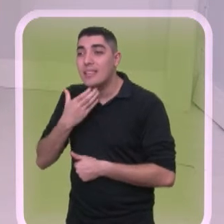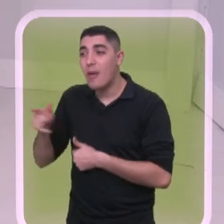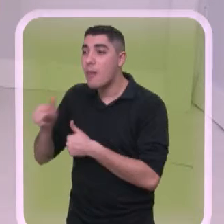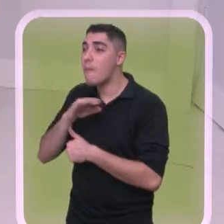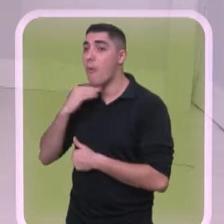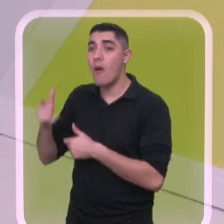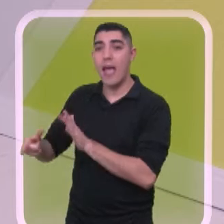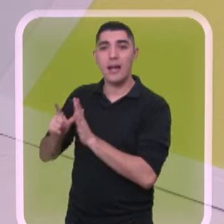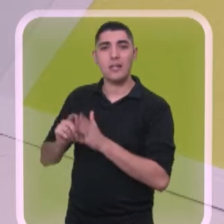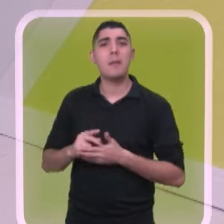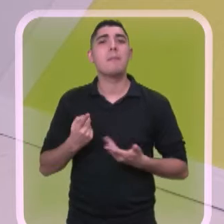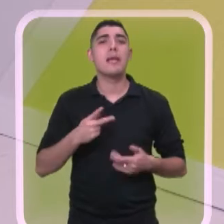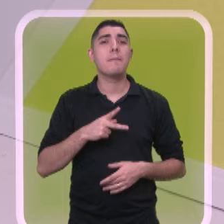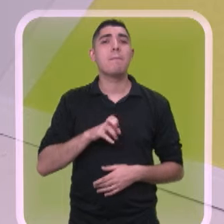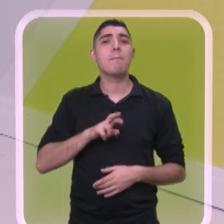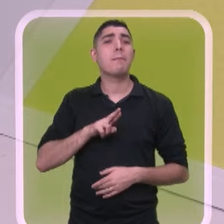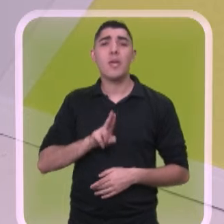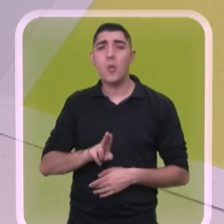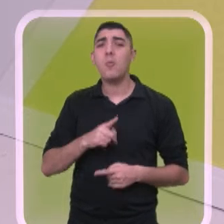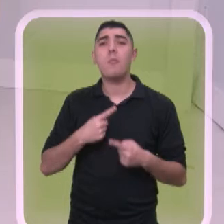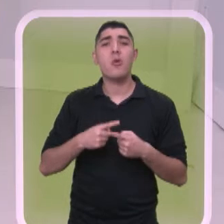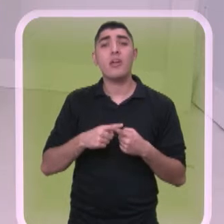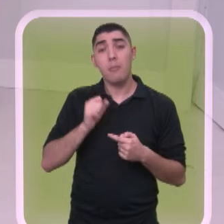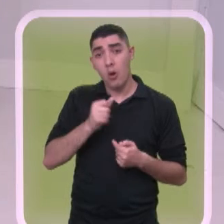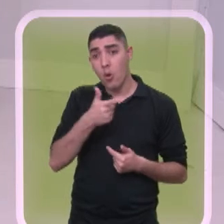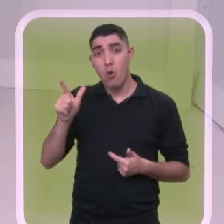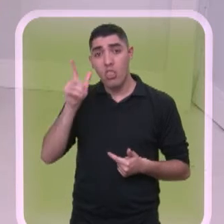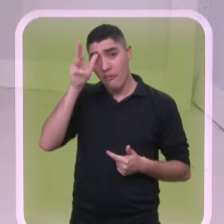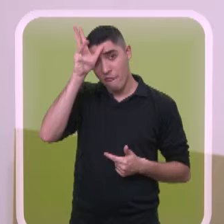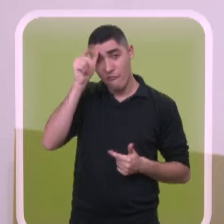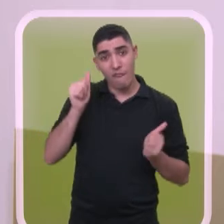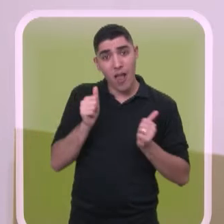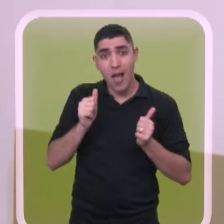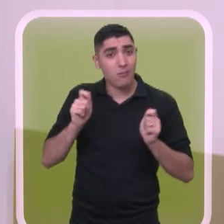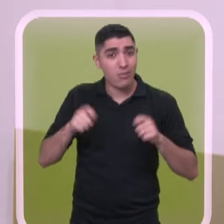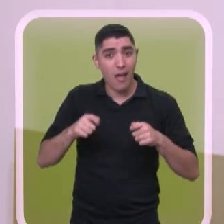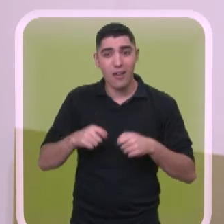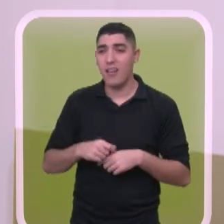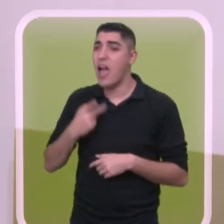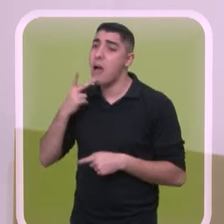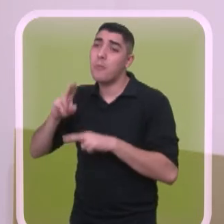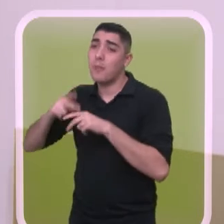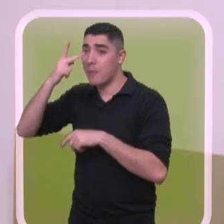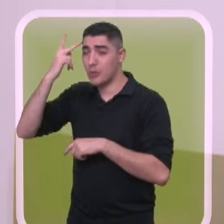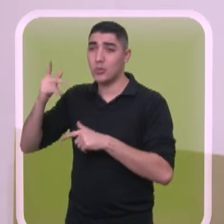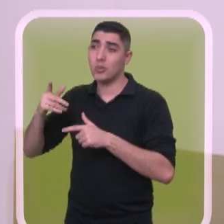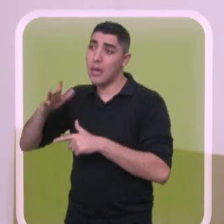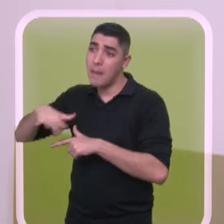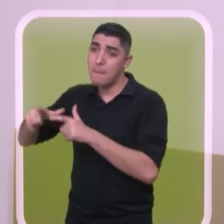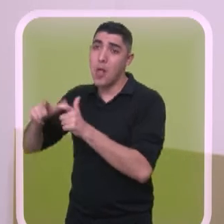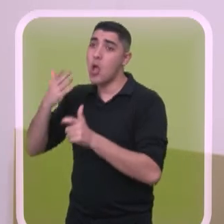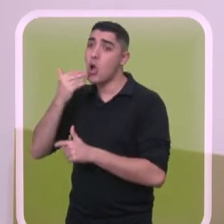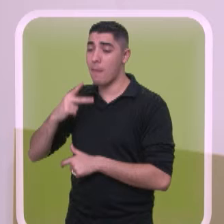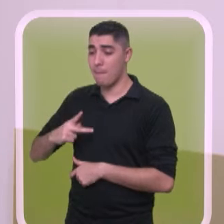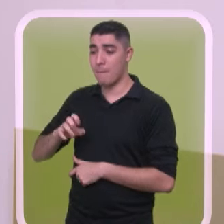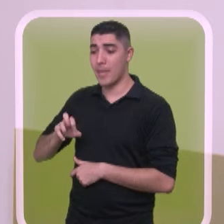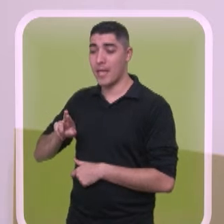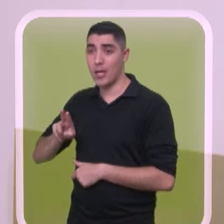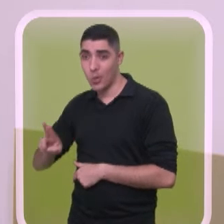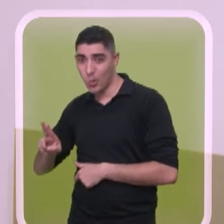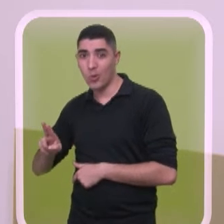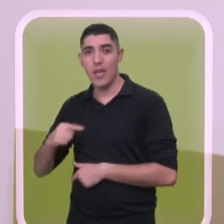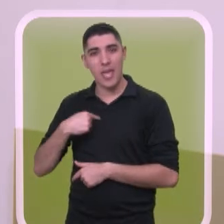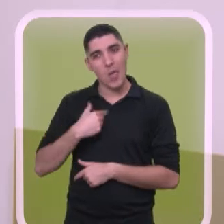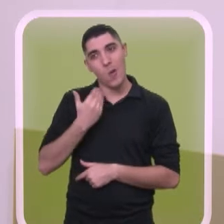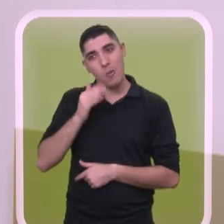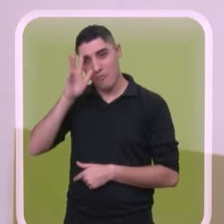Então, mas por que o peru? Não pode ser frango, não pode ser outra coisa? Mas aí as pessoas comem o peru normalmente, né? Eu como frango, né?